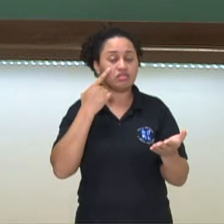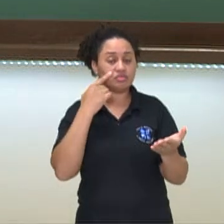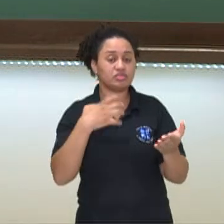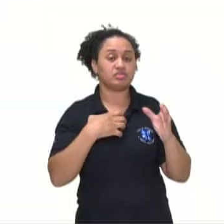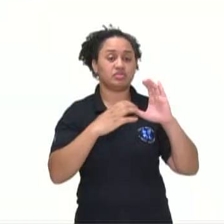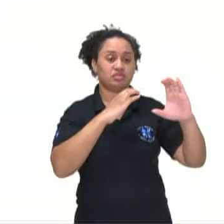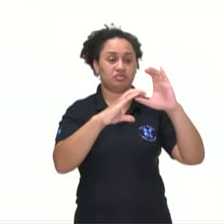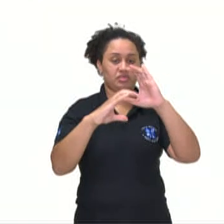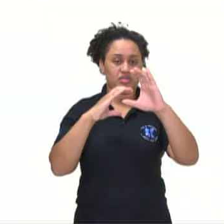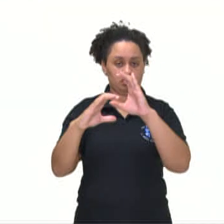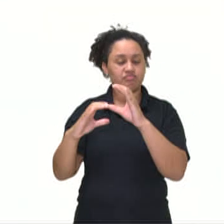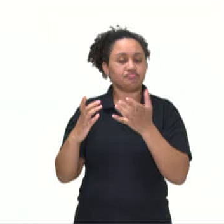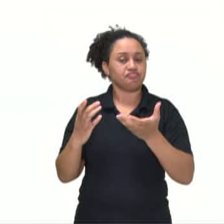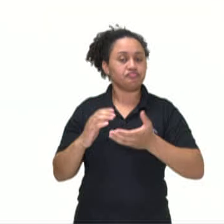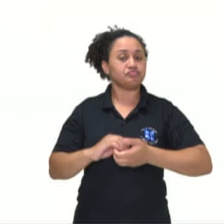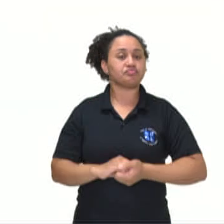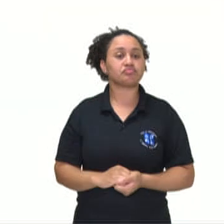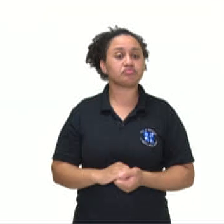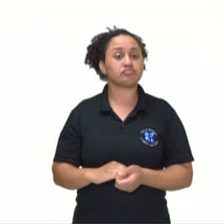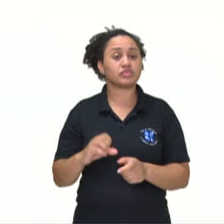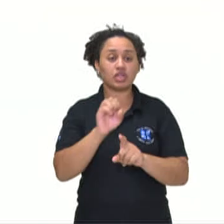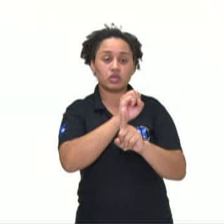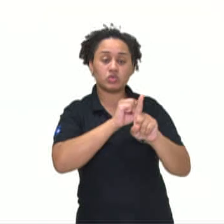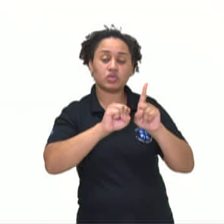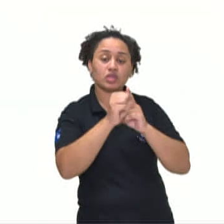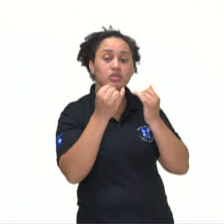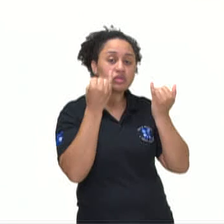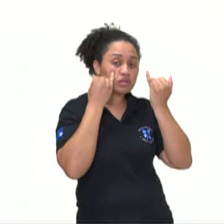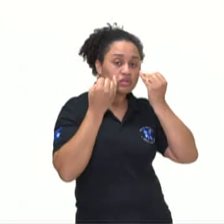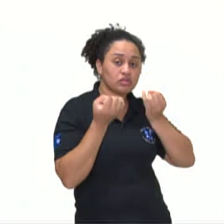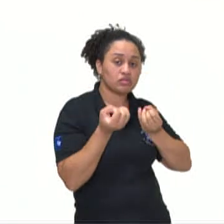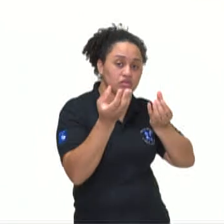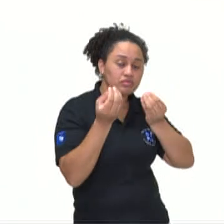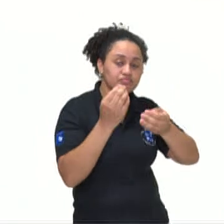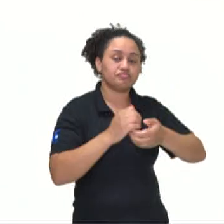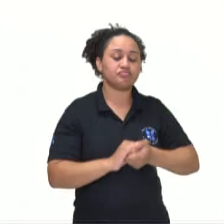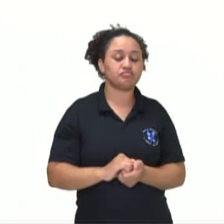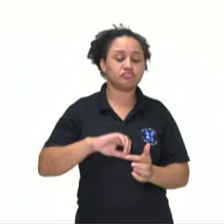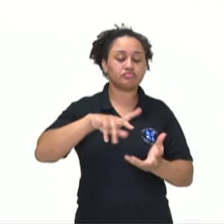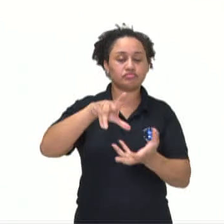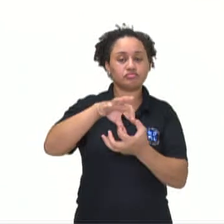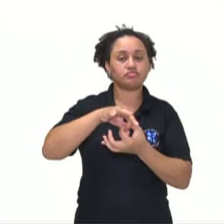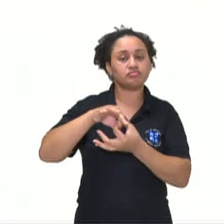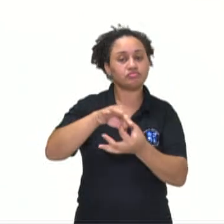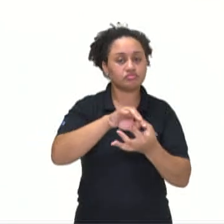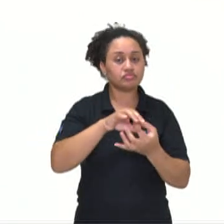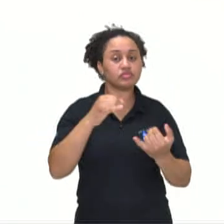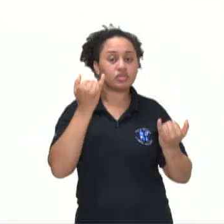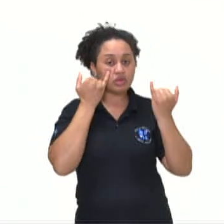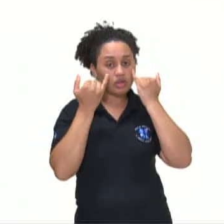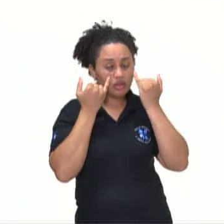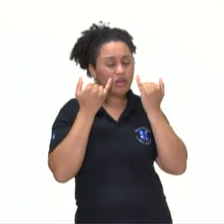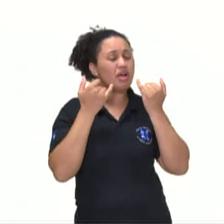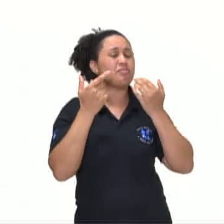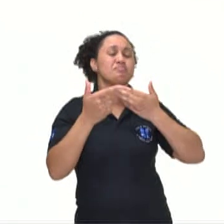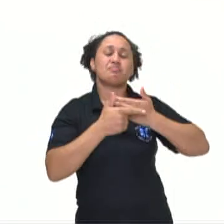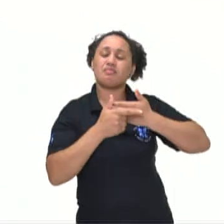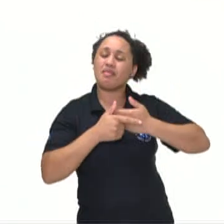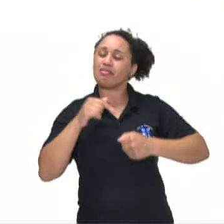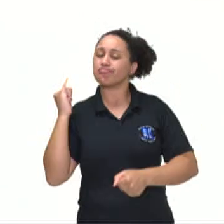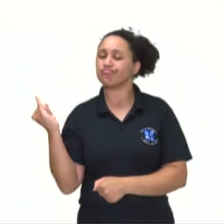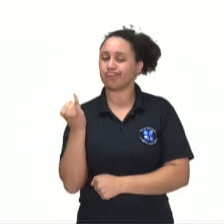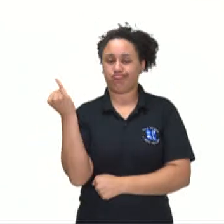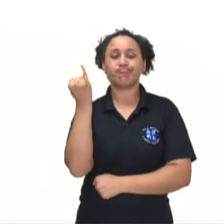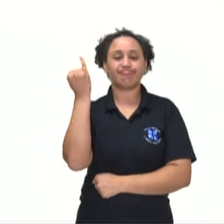Olha aqui na tela, ó. Sociedade de informação. No mundo globalizado, a informação tem um papel fundamental,